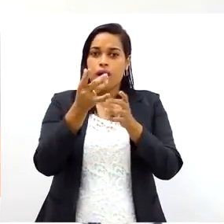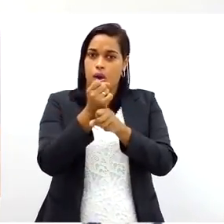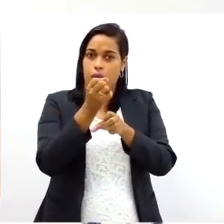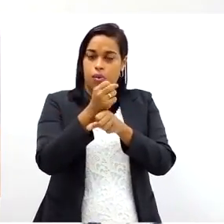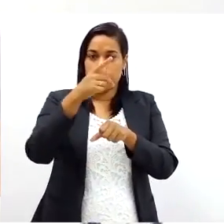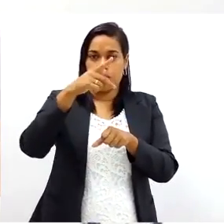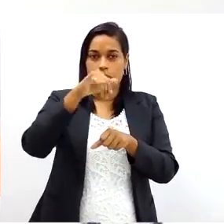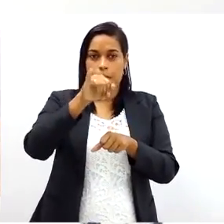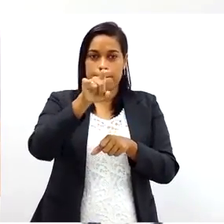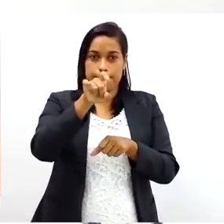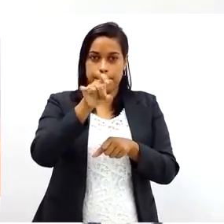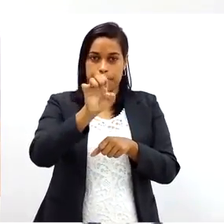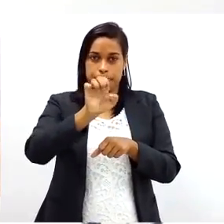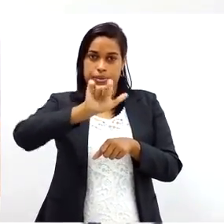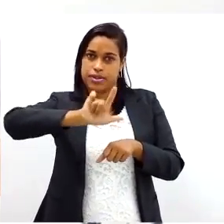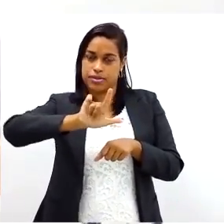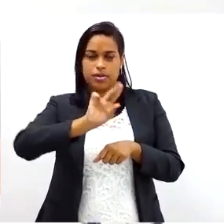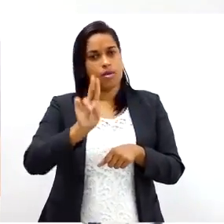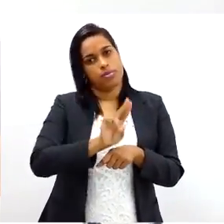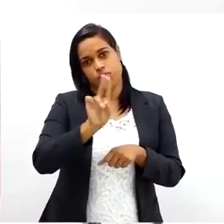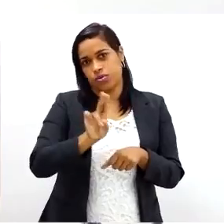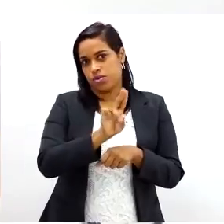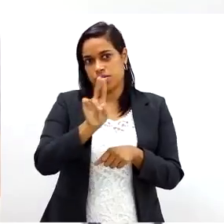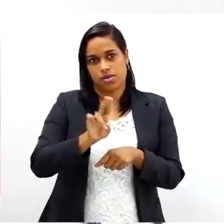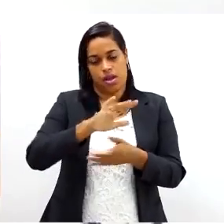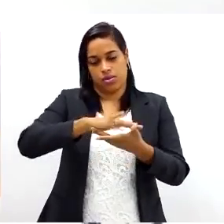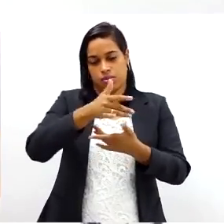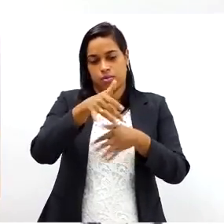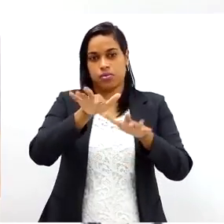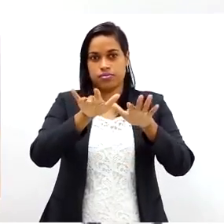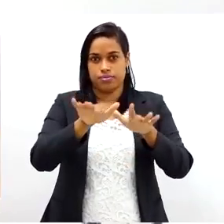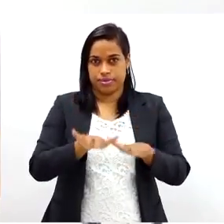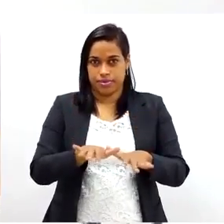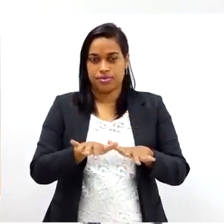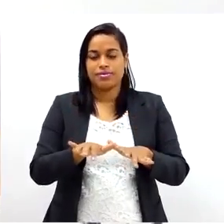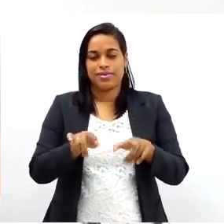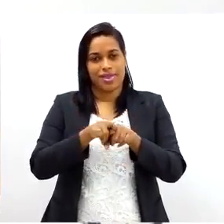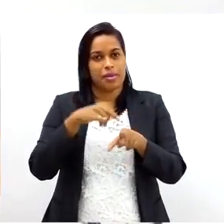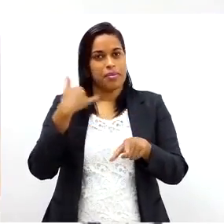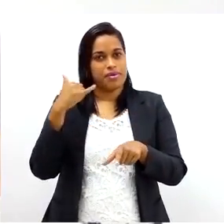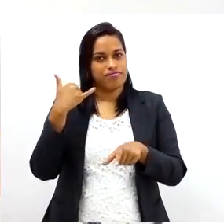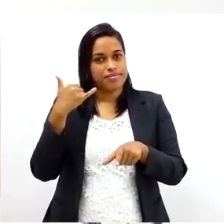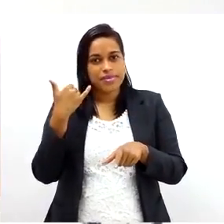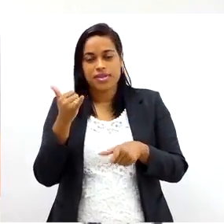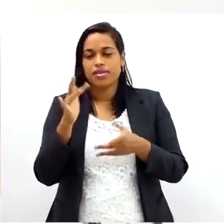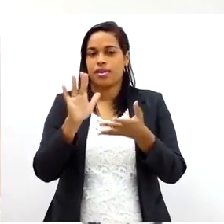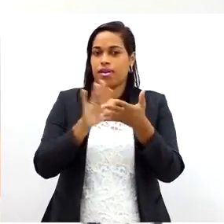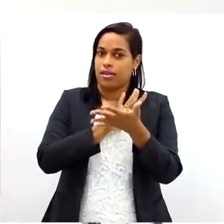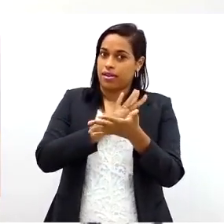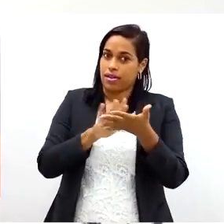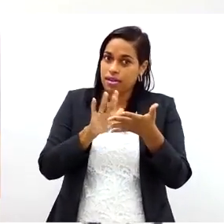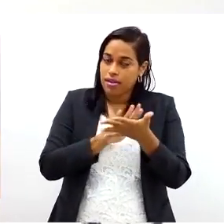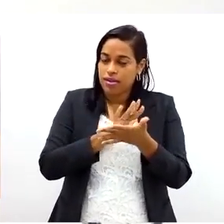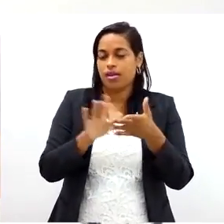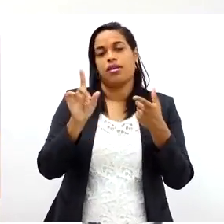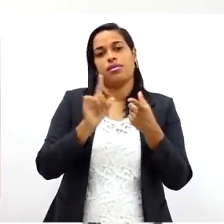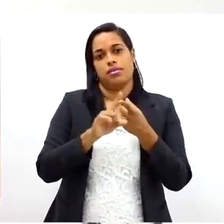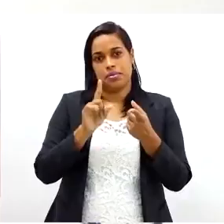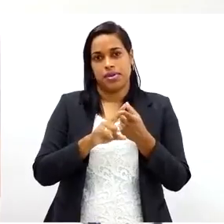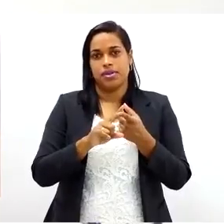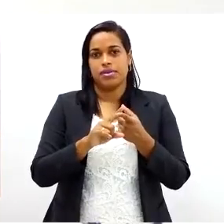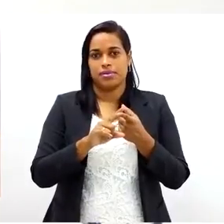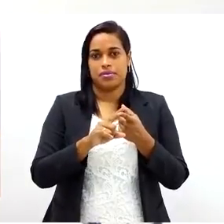utilizada em dispositivos, tanto móveis como desktop de mesa, onde a gente tem uma interface de um